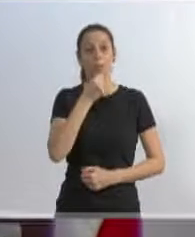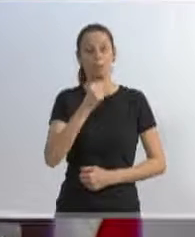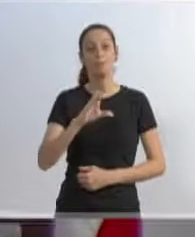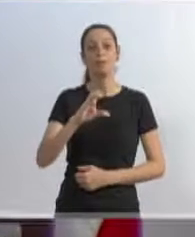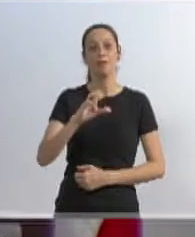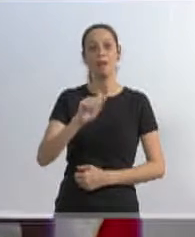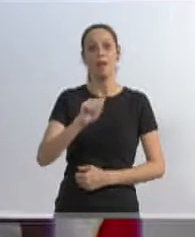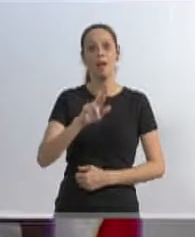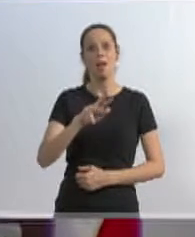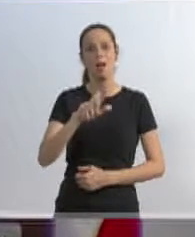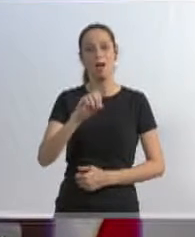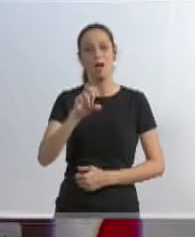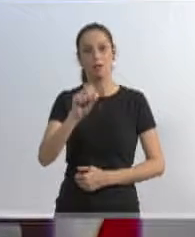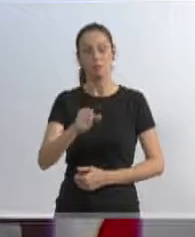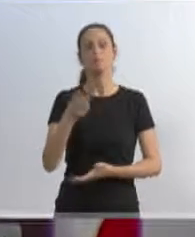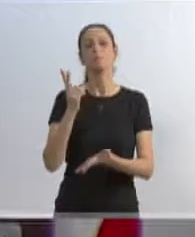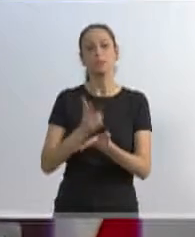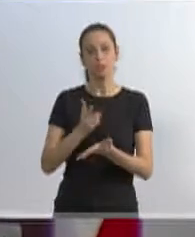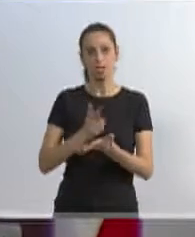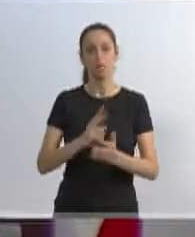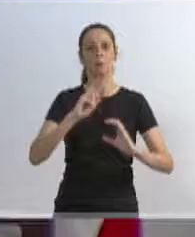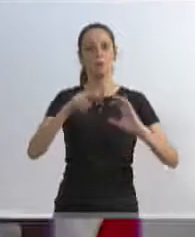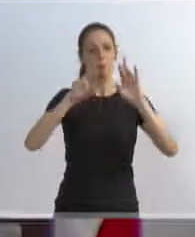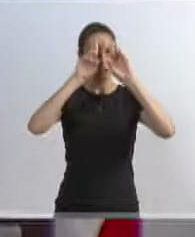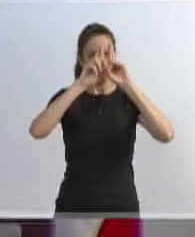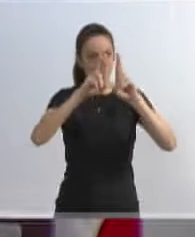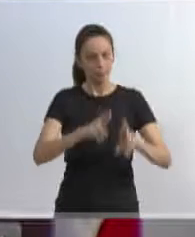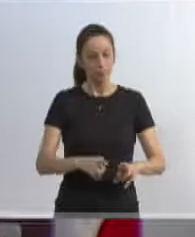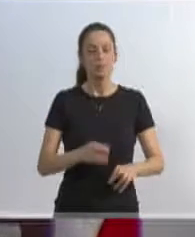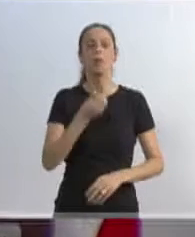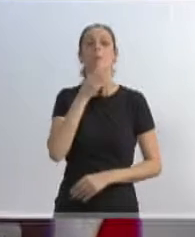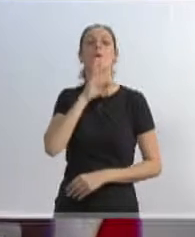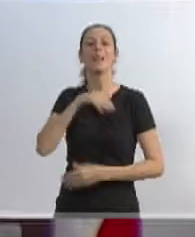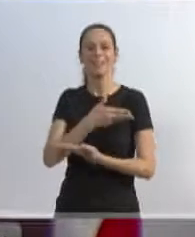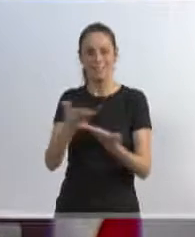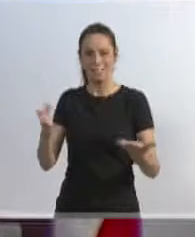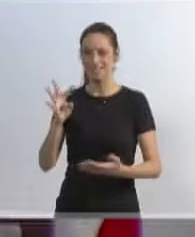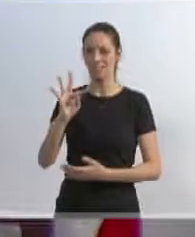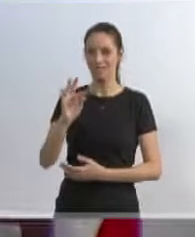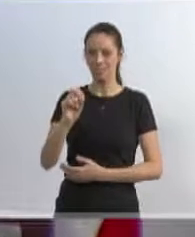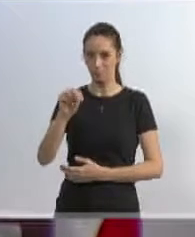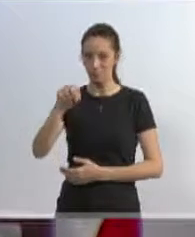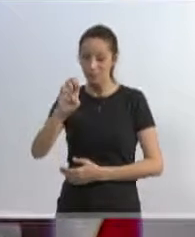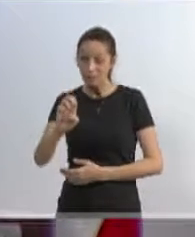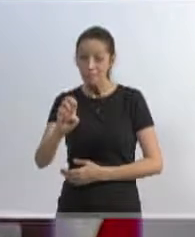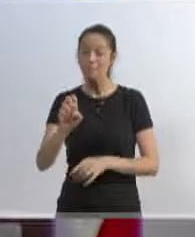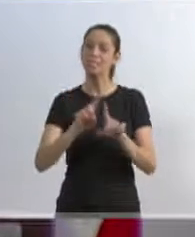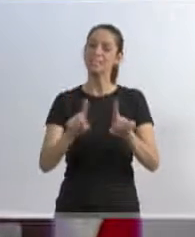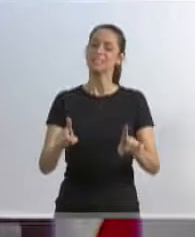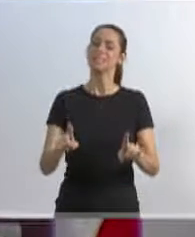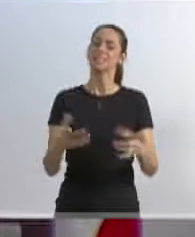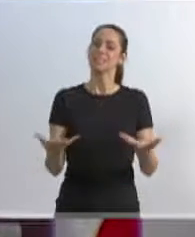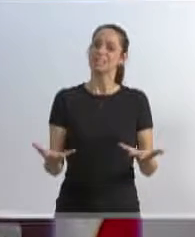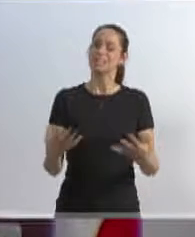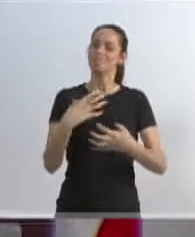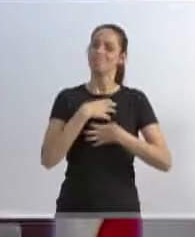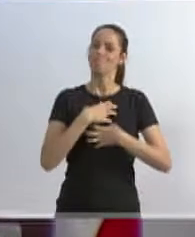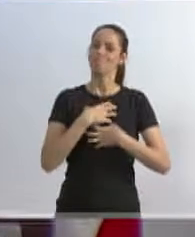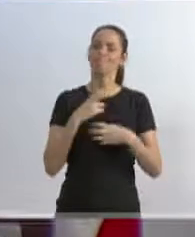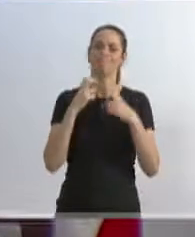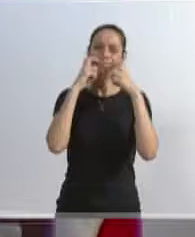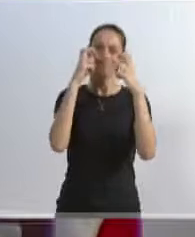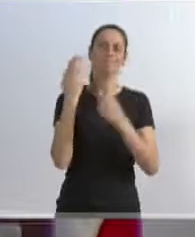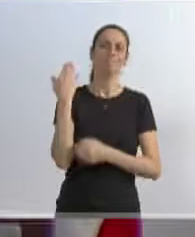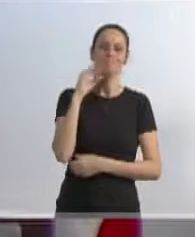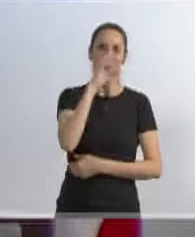que sempre respeitou essa casa boa tarde também o tonel mas eu me senti envergonhado esse final de semana